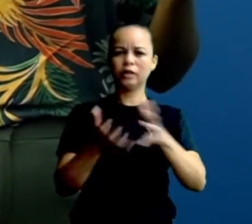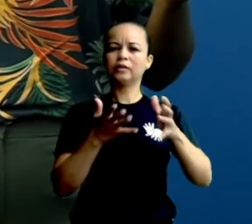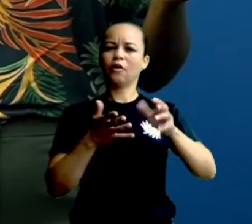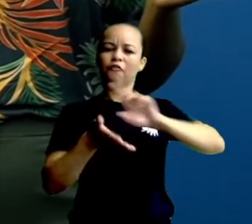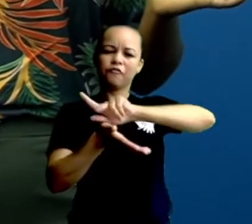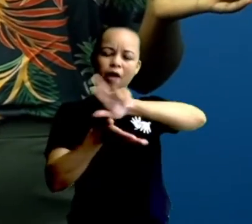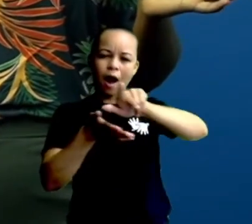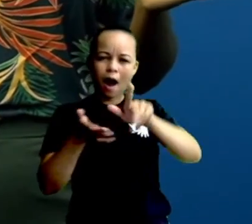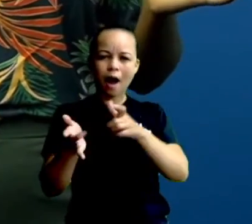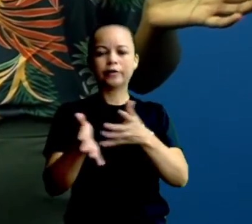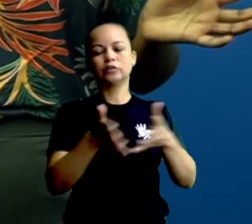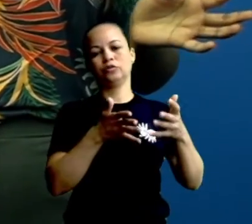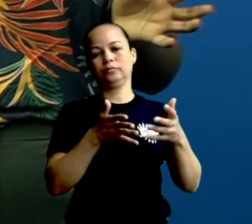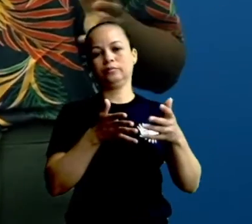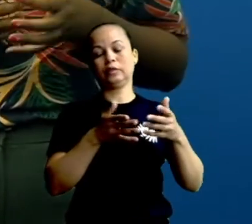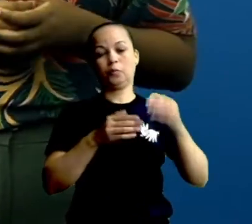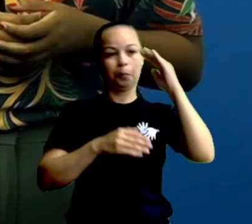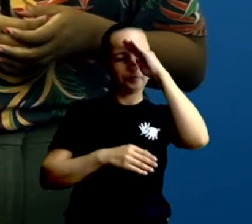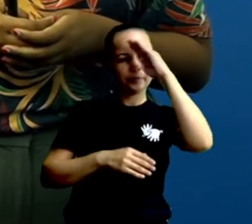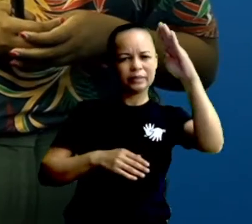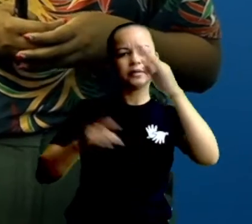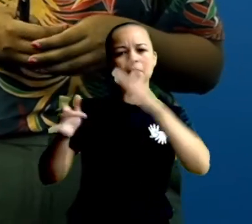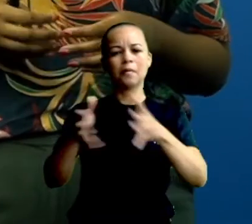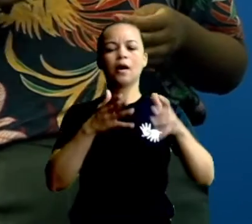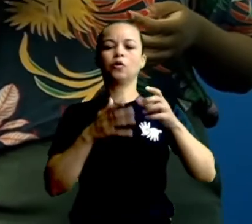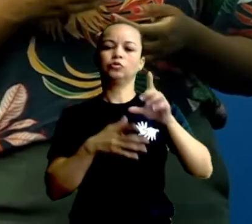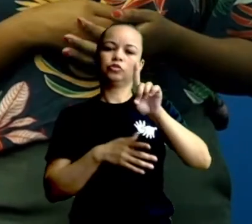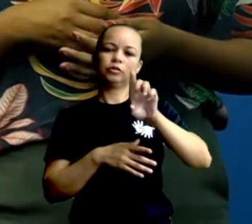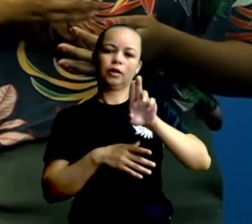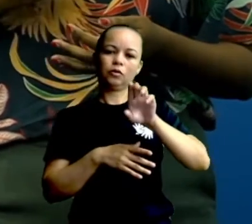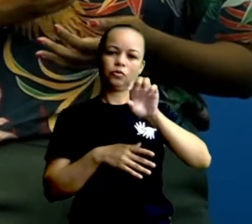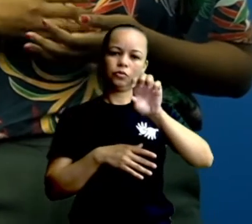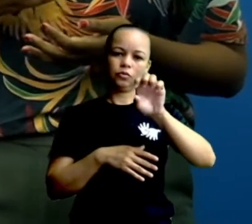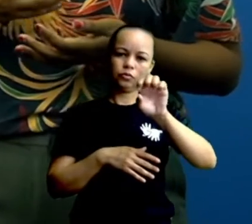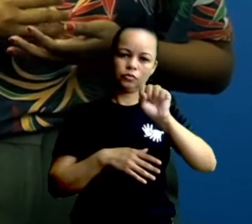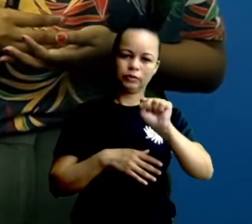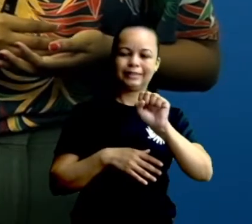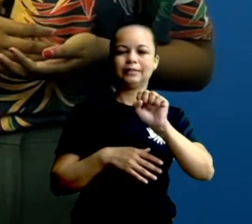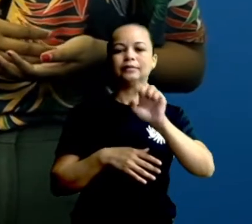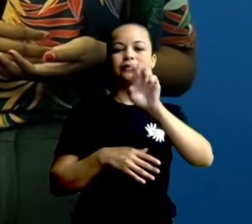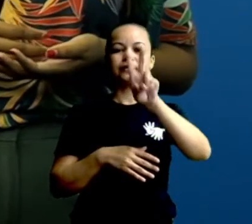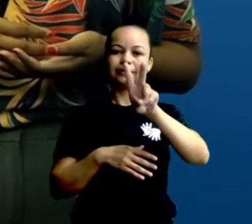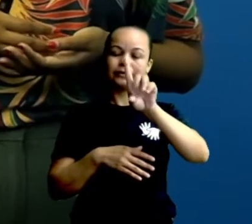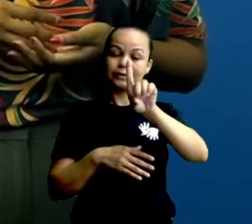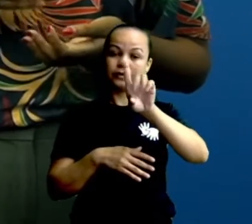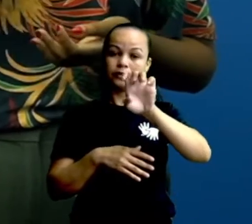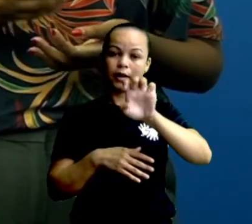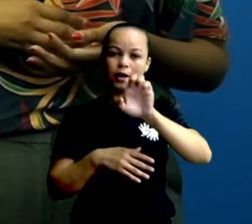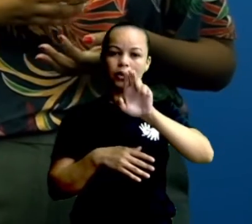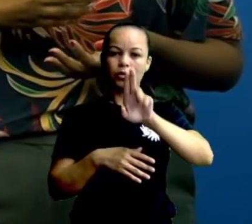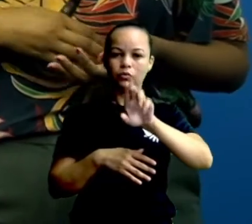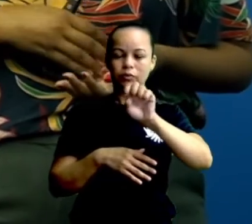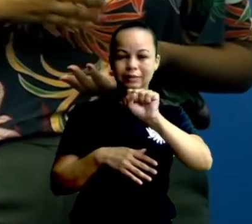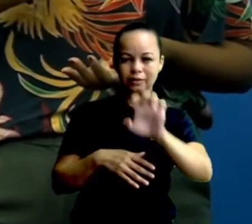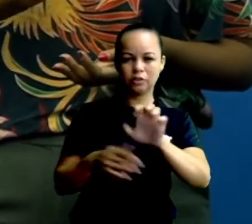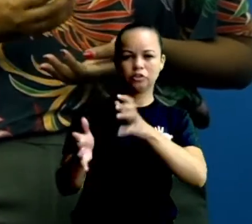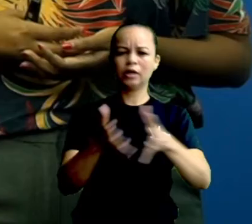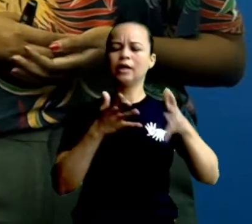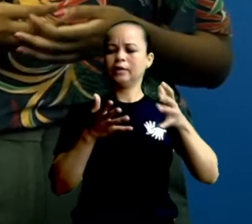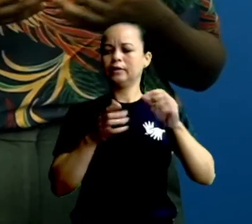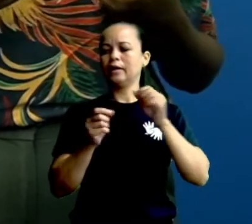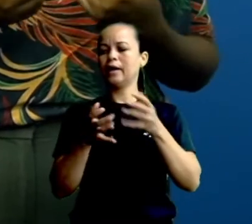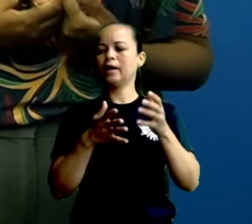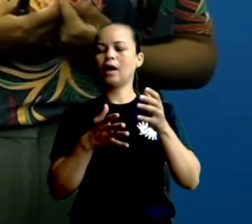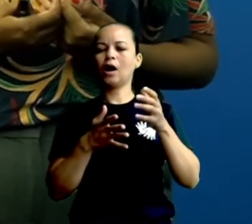o principal dos deuses, né, da Mesopotâmia era chamado como Enki, que era o deus da